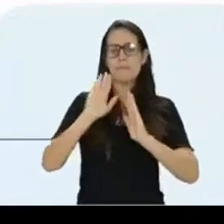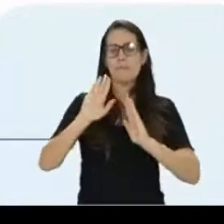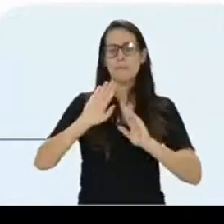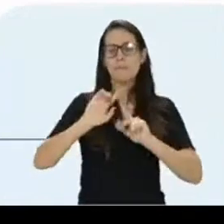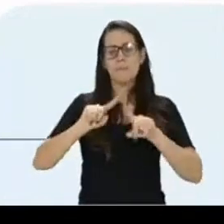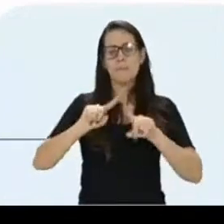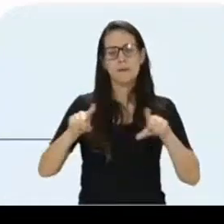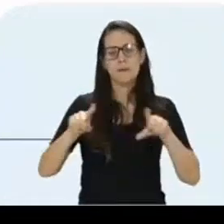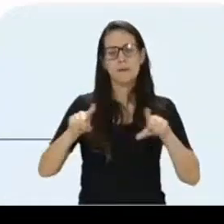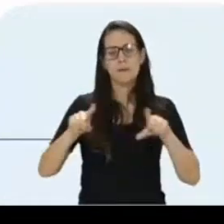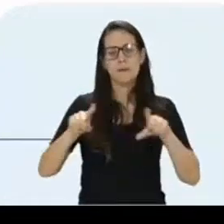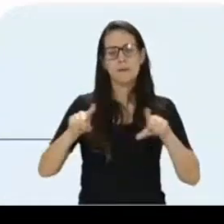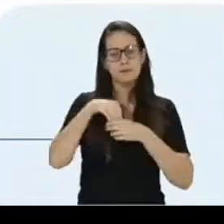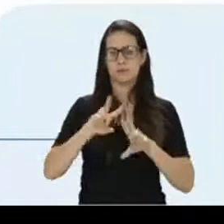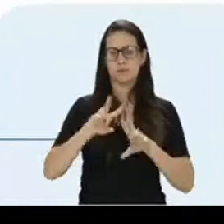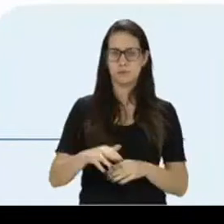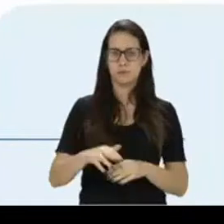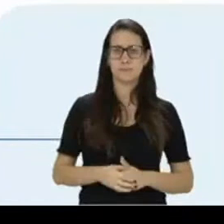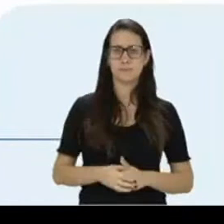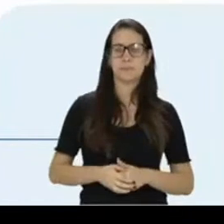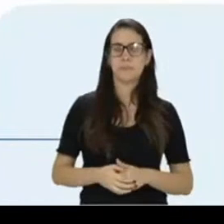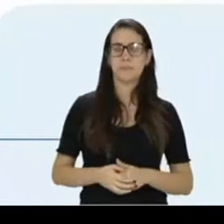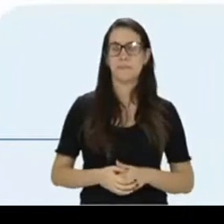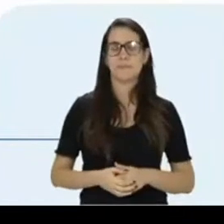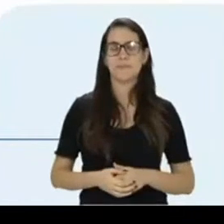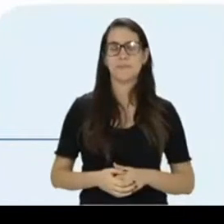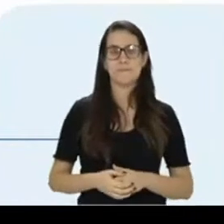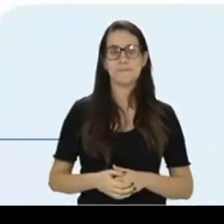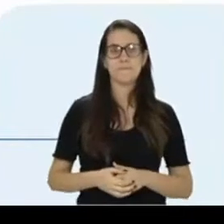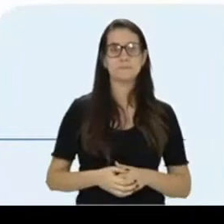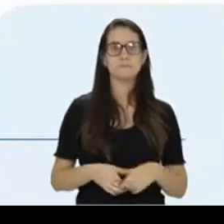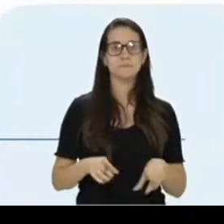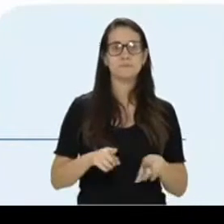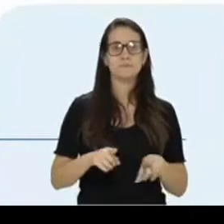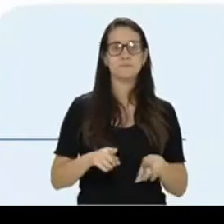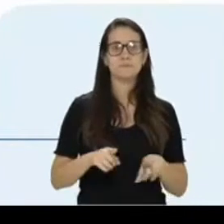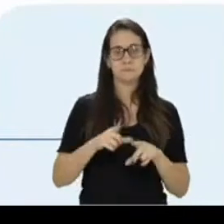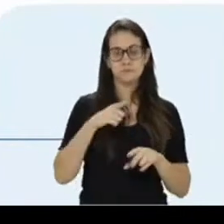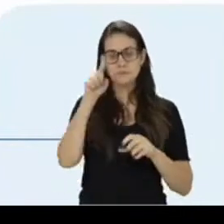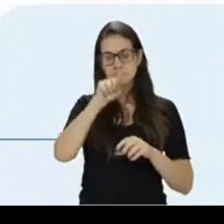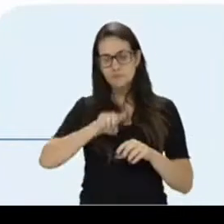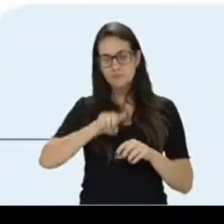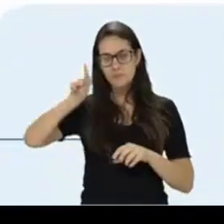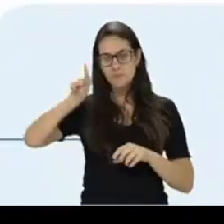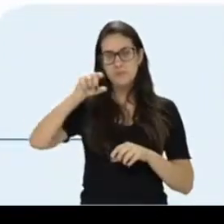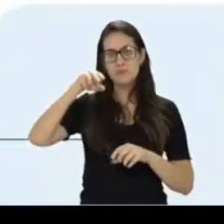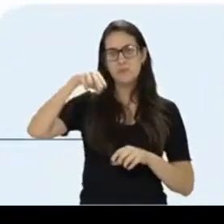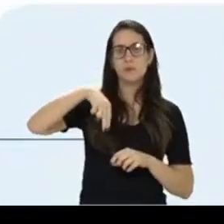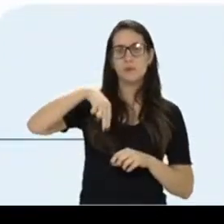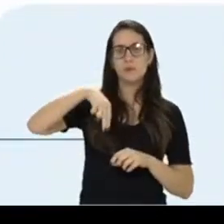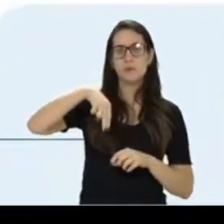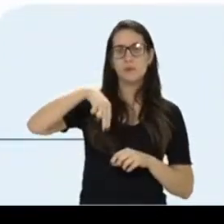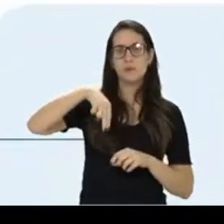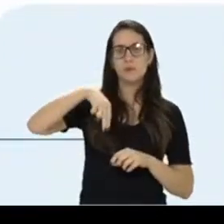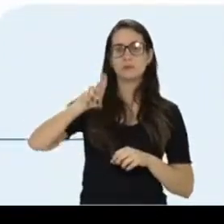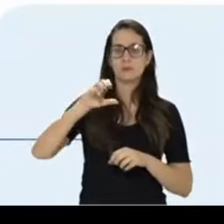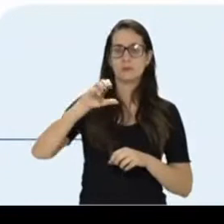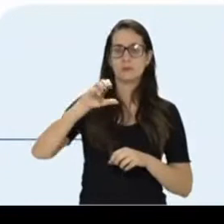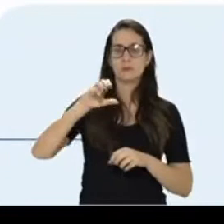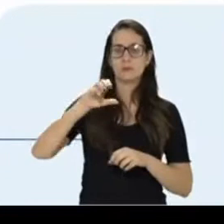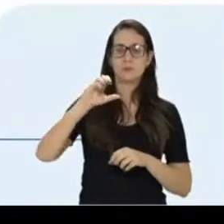constituição diferente. E nós temos, por exemplo, aqui exemplificado o núcleo, e aqui nós conseguimos